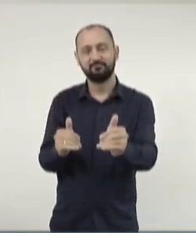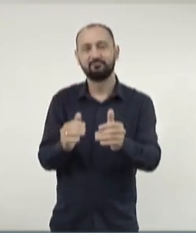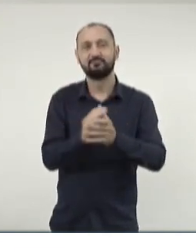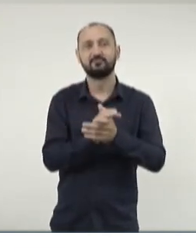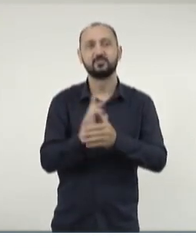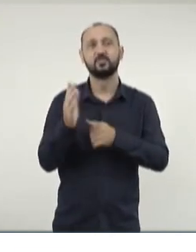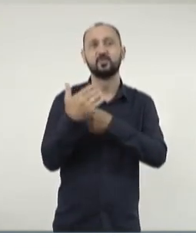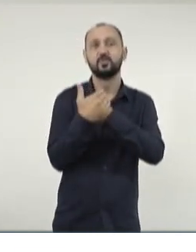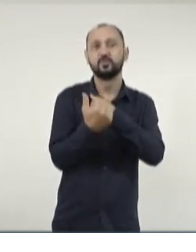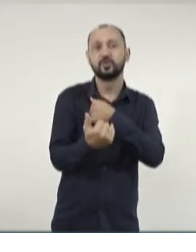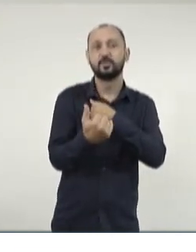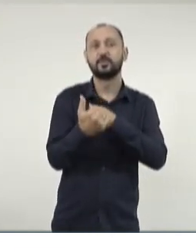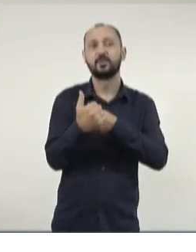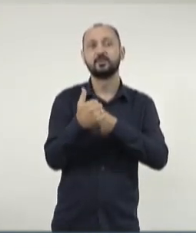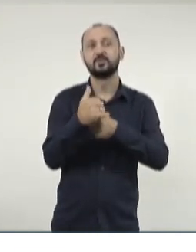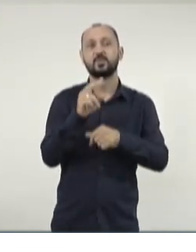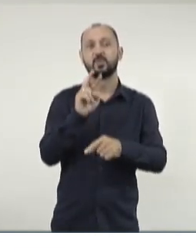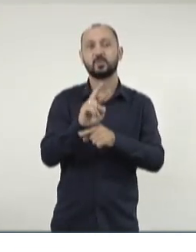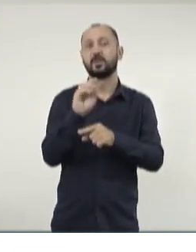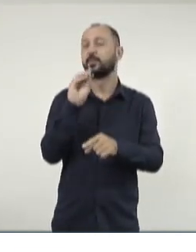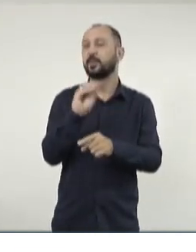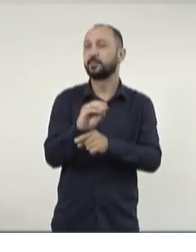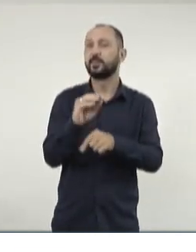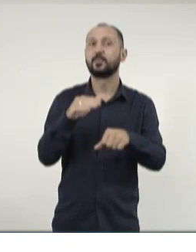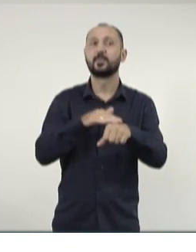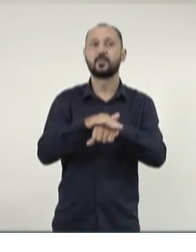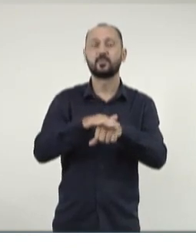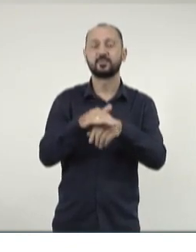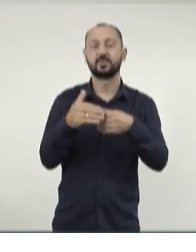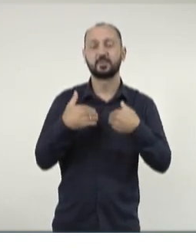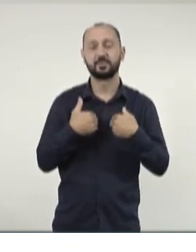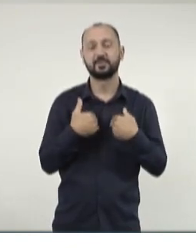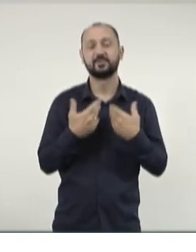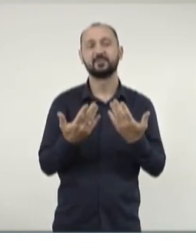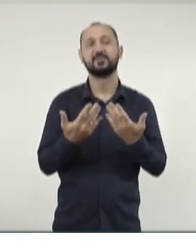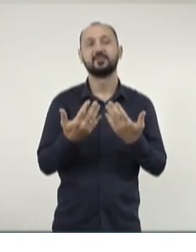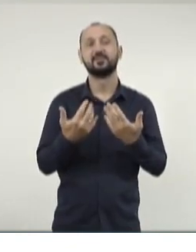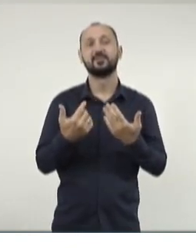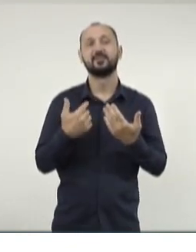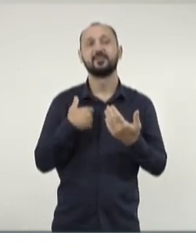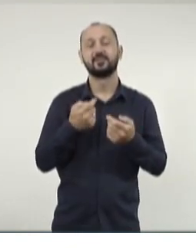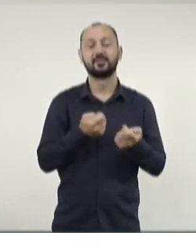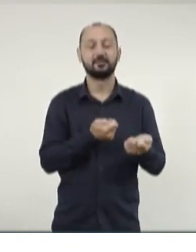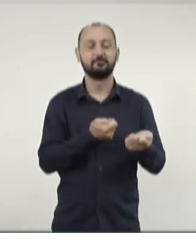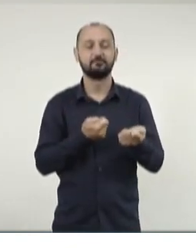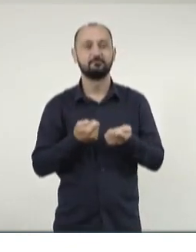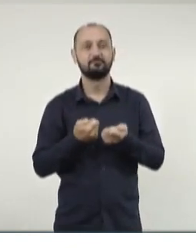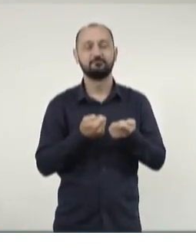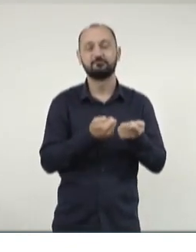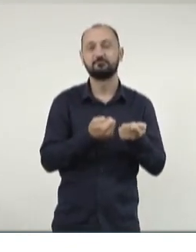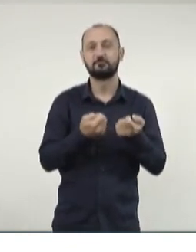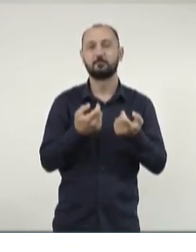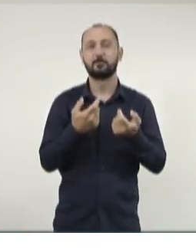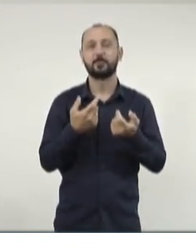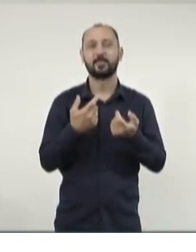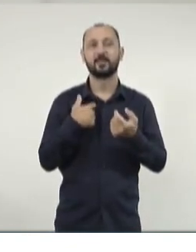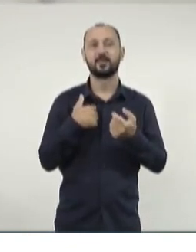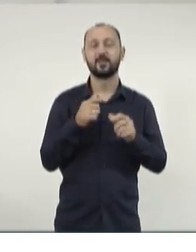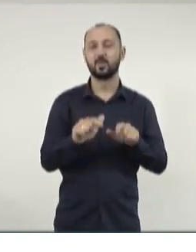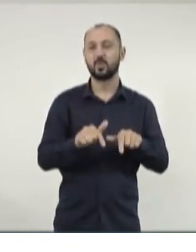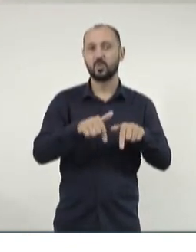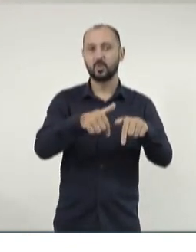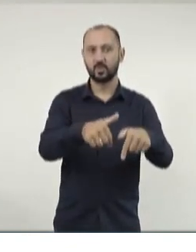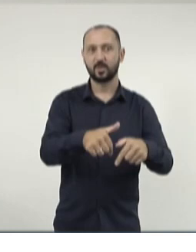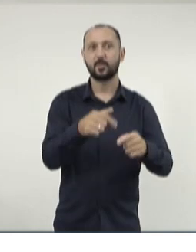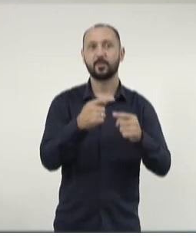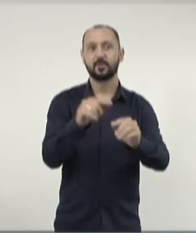Não foi chamado em nenhum momento cuidados paliativos para conversar comigo. Então, eu estava naquela corda bamba, entre lutar, porque eu